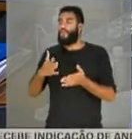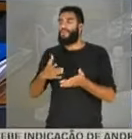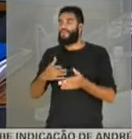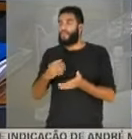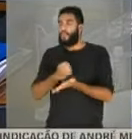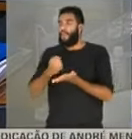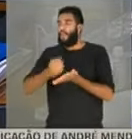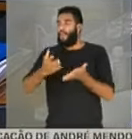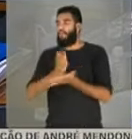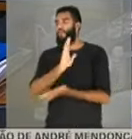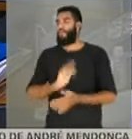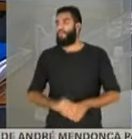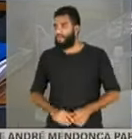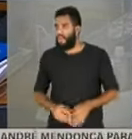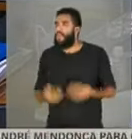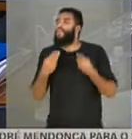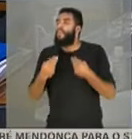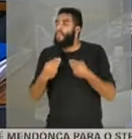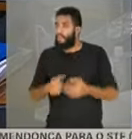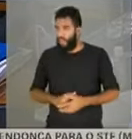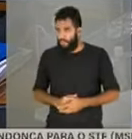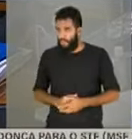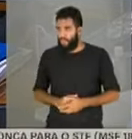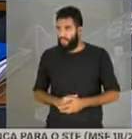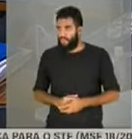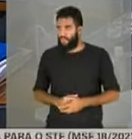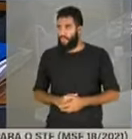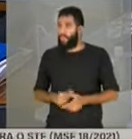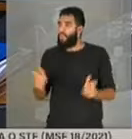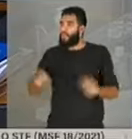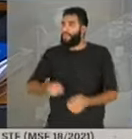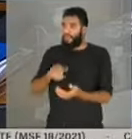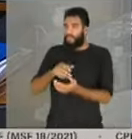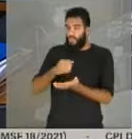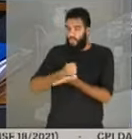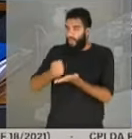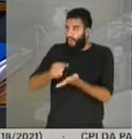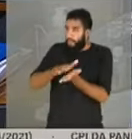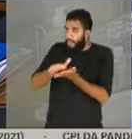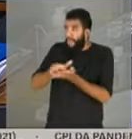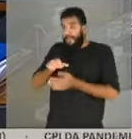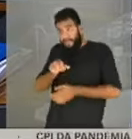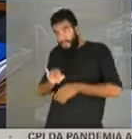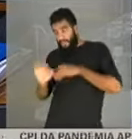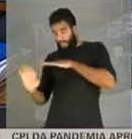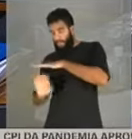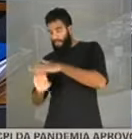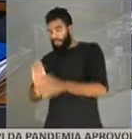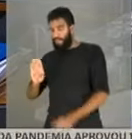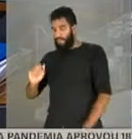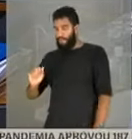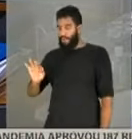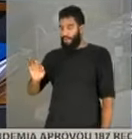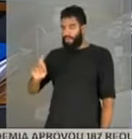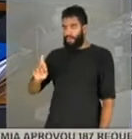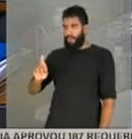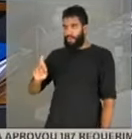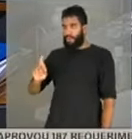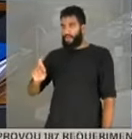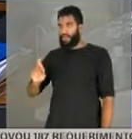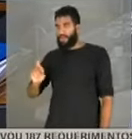contrato? Como o Ministério da Saúde deu cabo, encaminhou esse contrato? Se a própria Barat responde